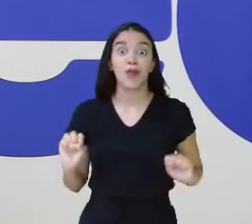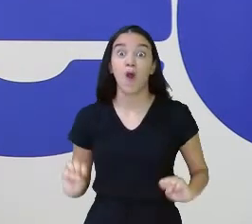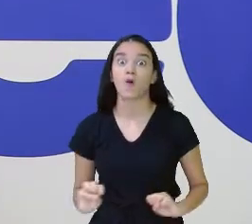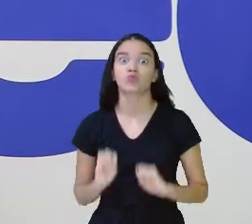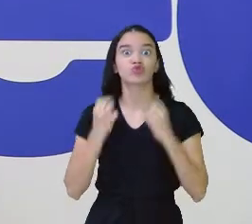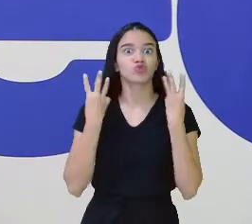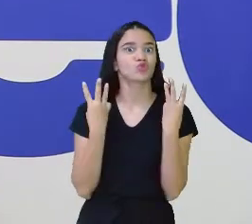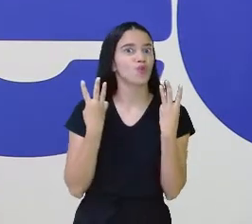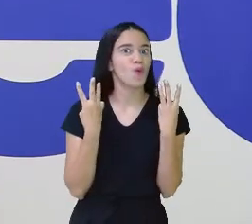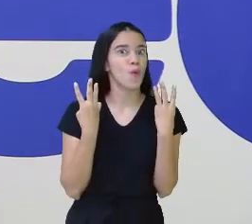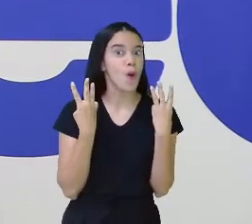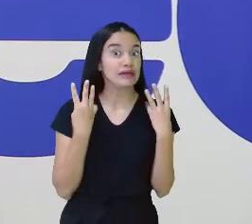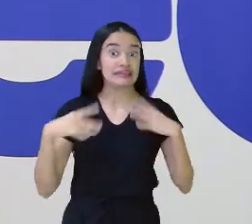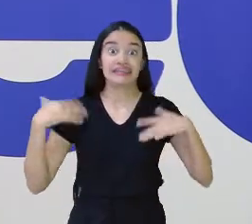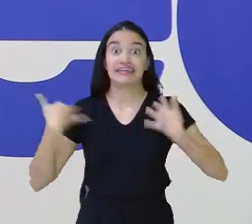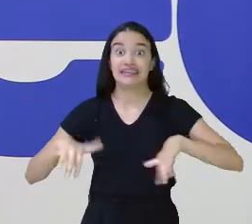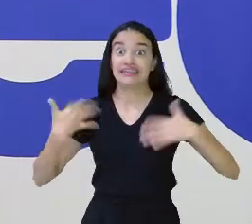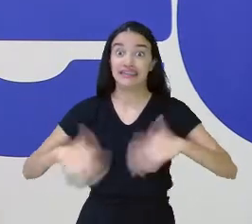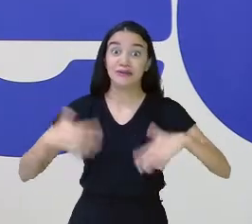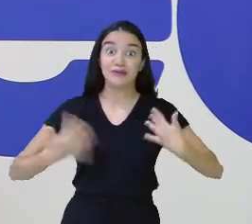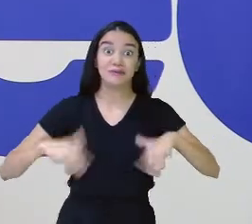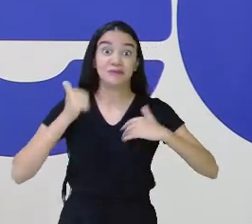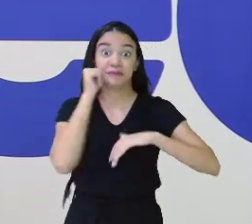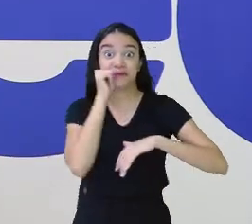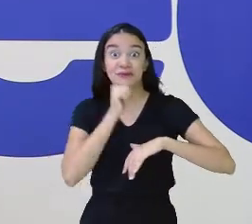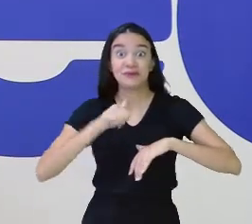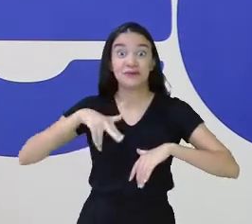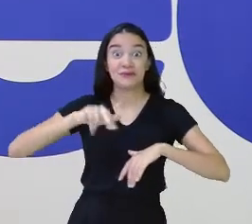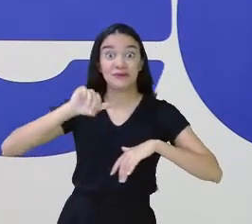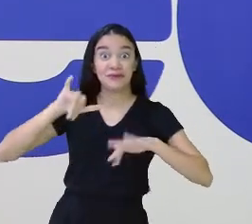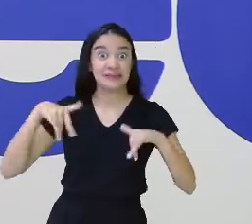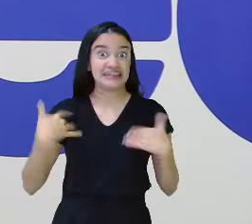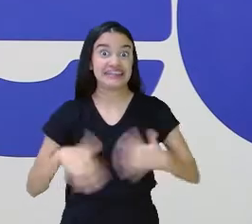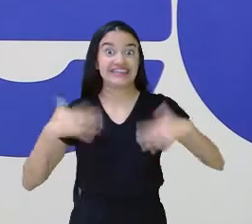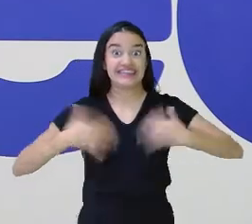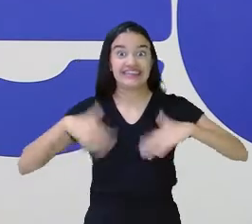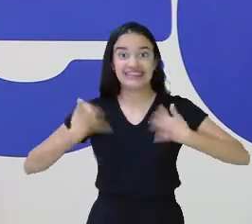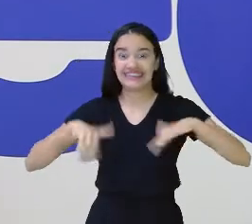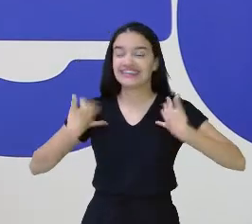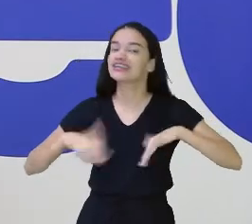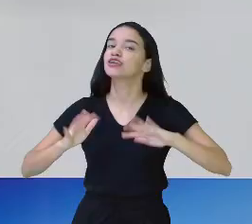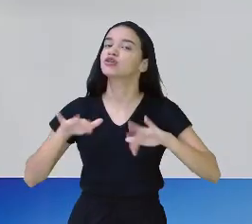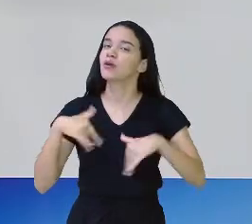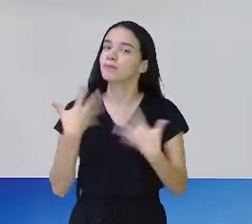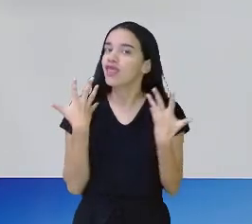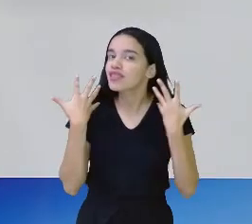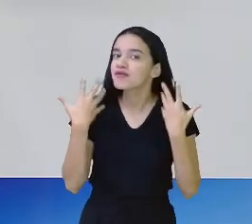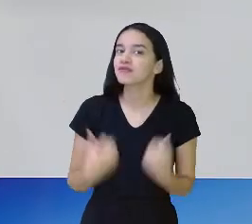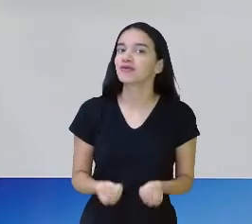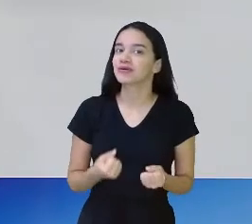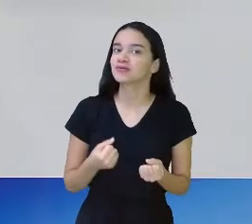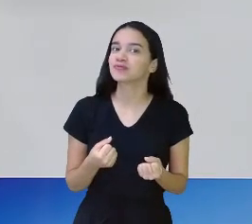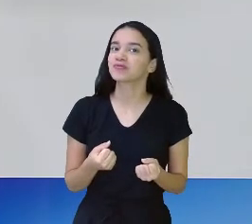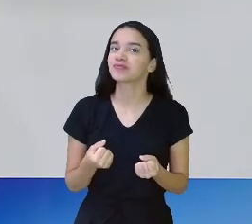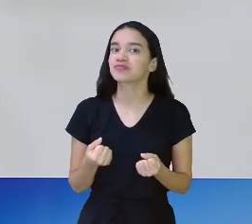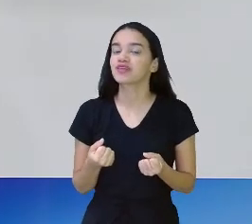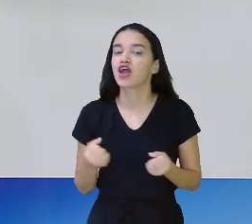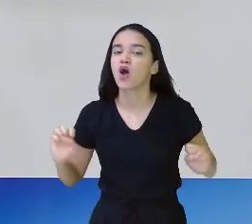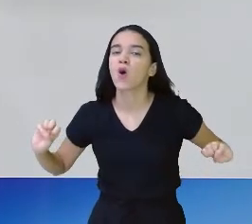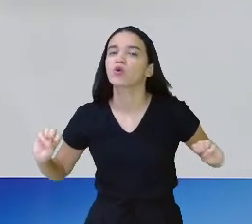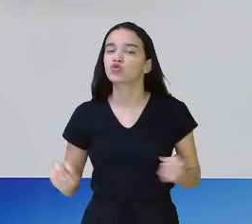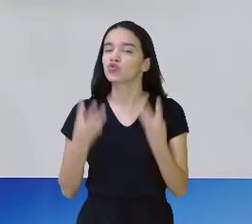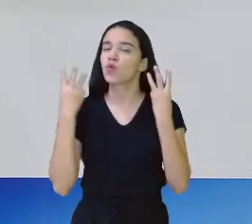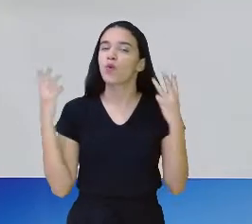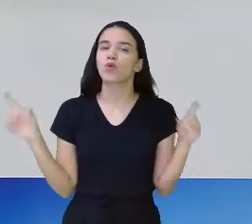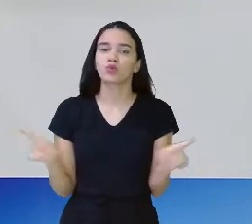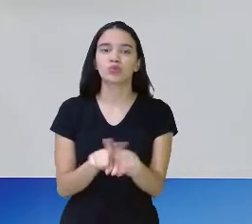show. Eita, que essa menina é danadinha. Então vamos dar um show